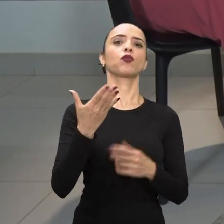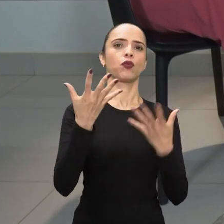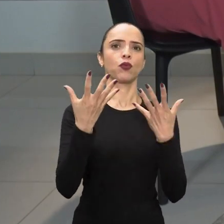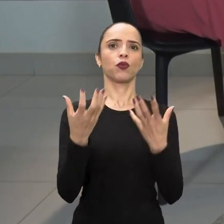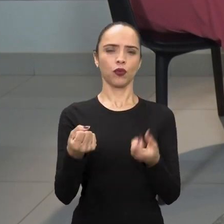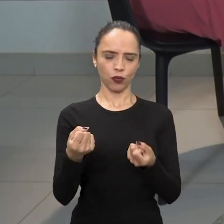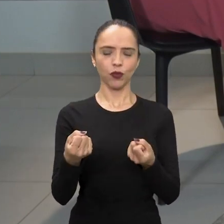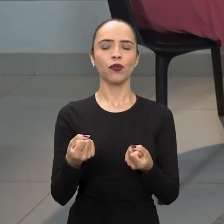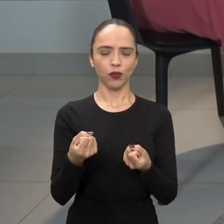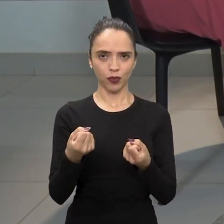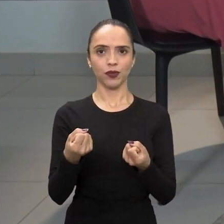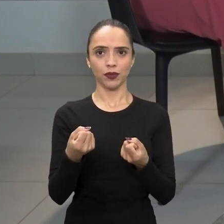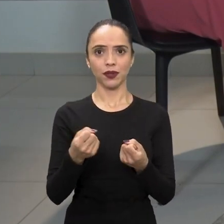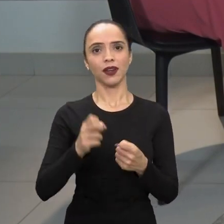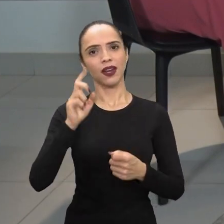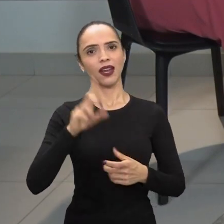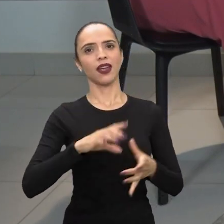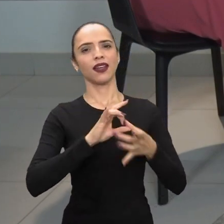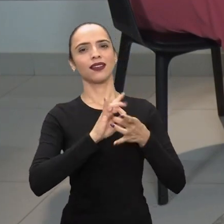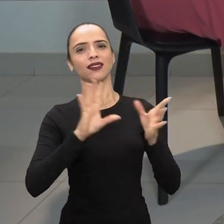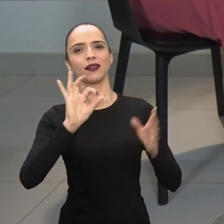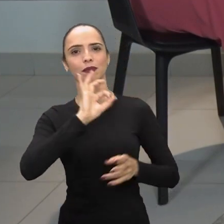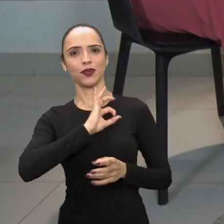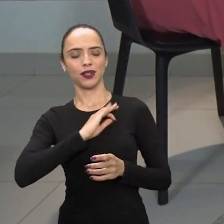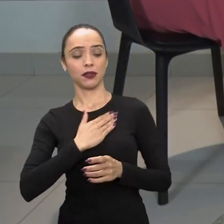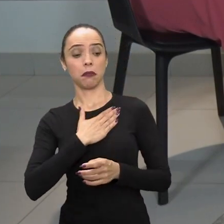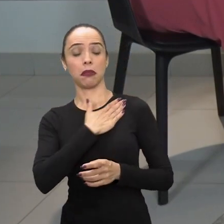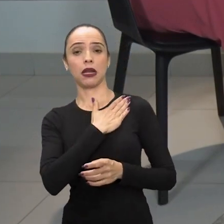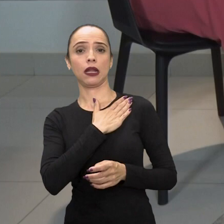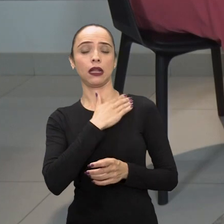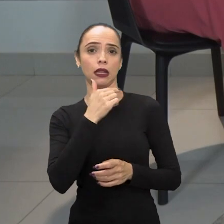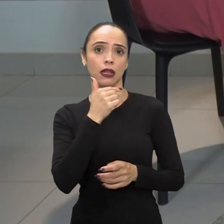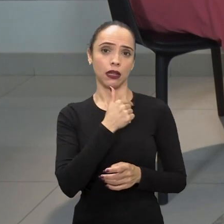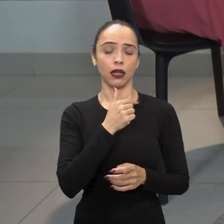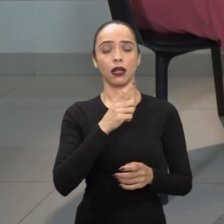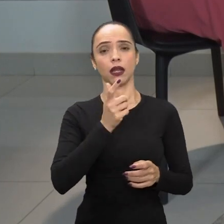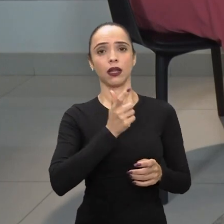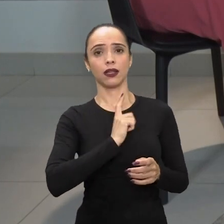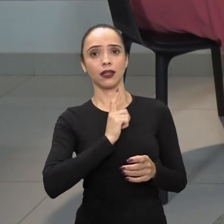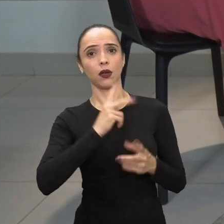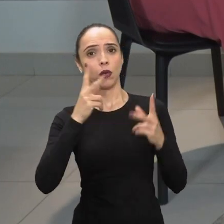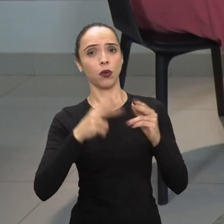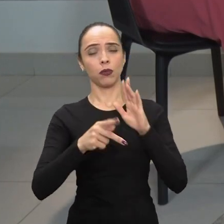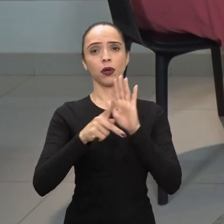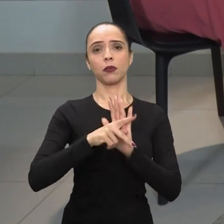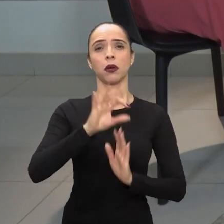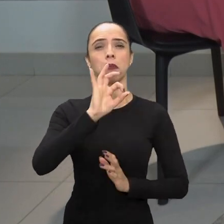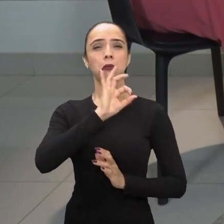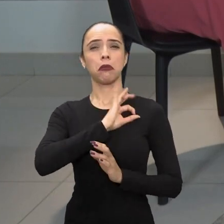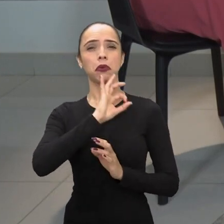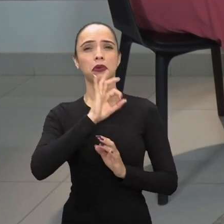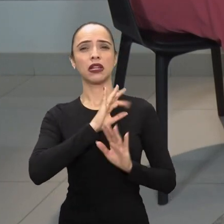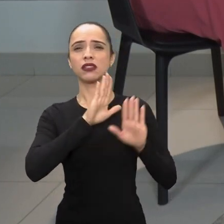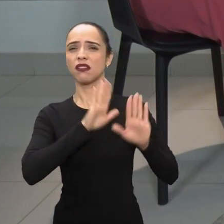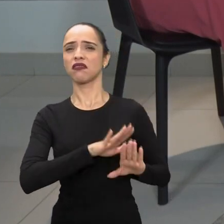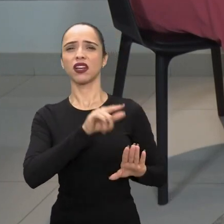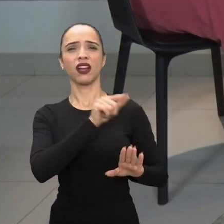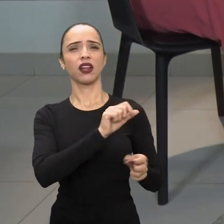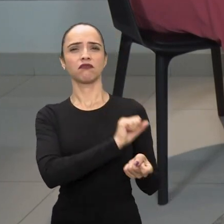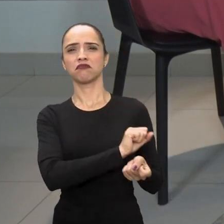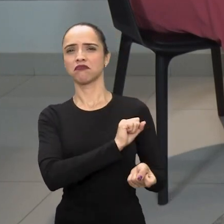militarização da polícia é deixar a própria polícia extensiva a polícia militar como uma polícia de reserva